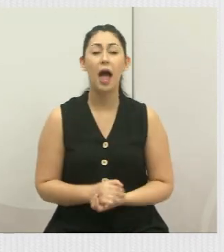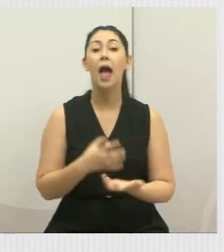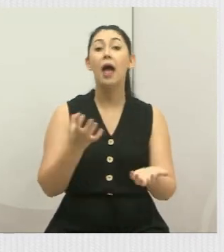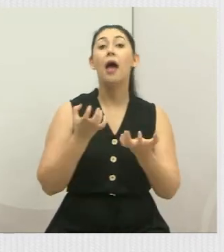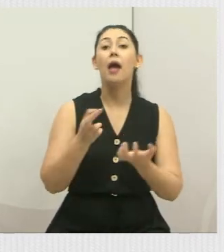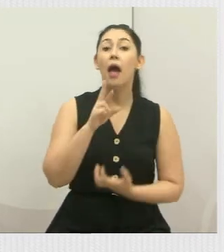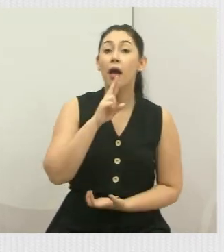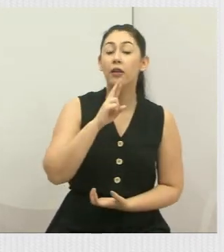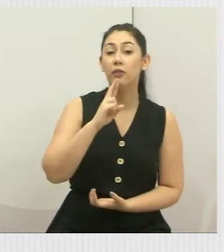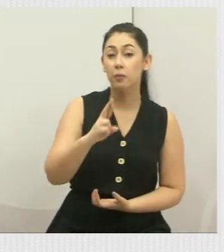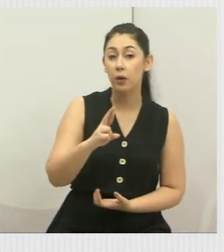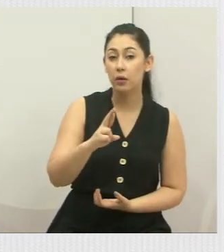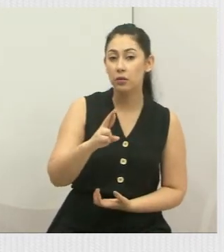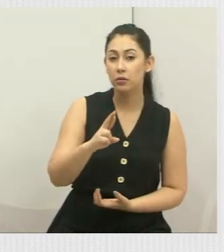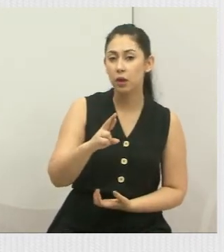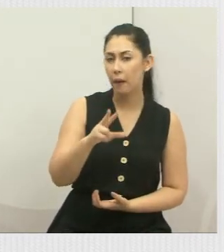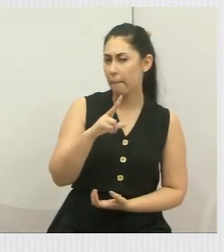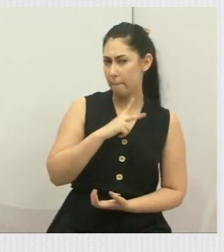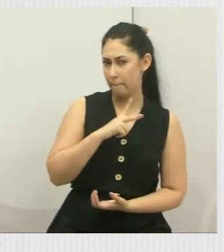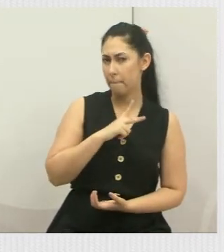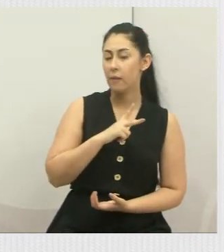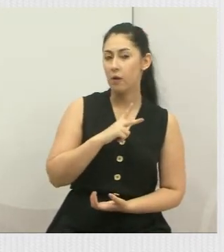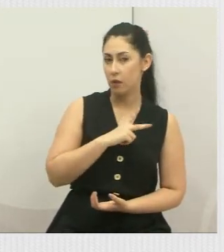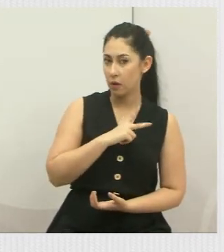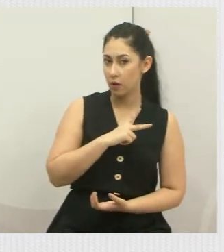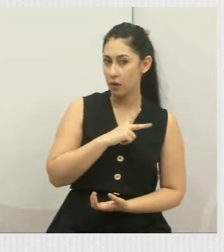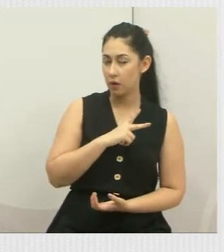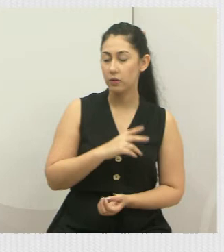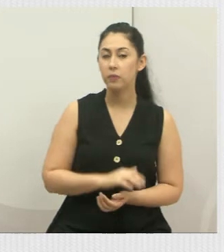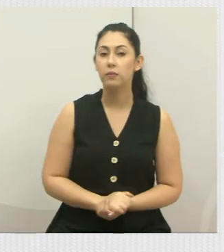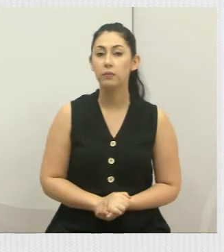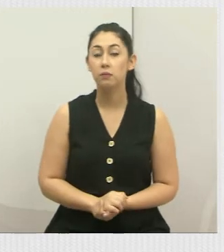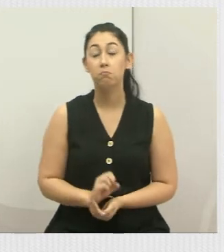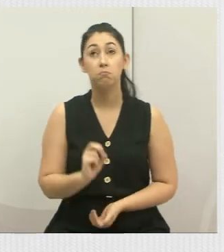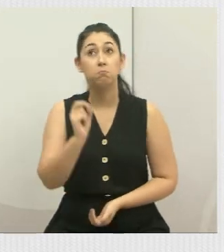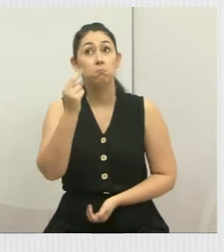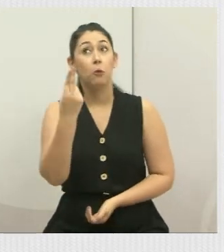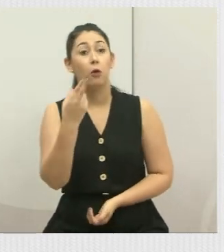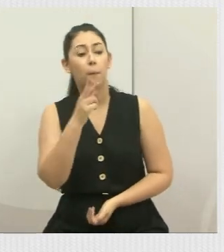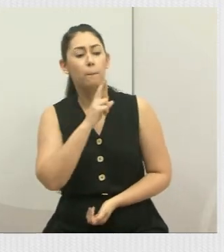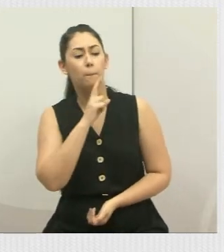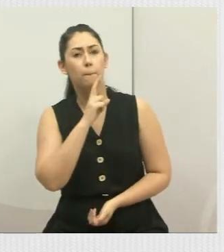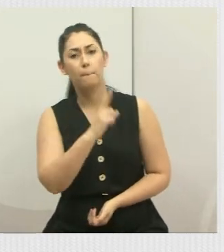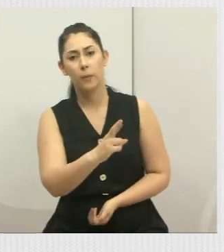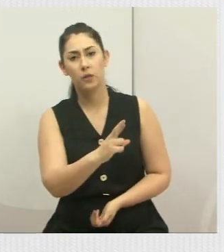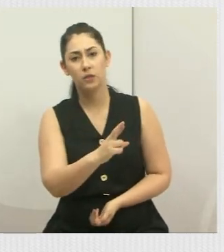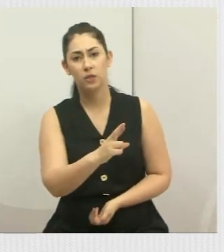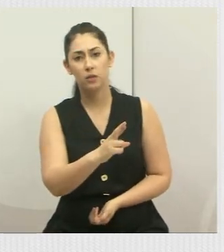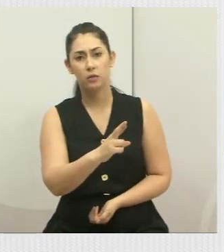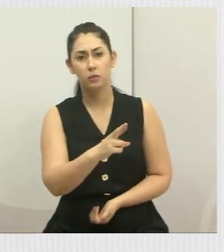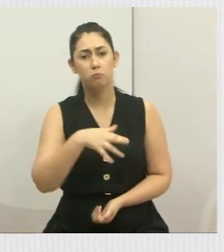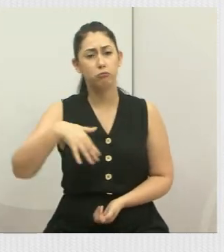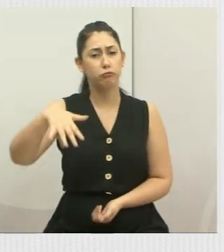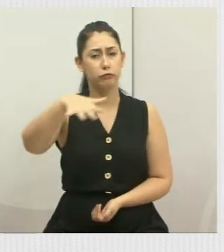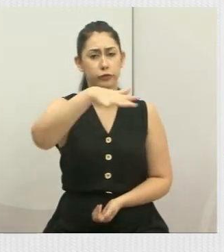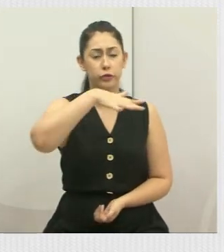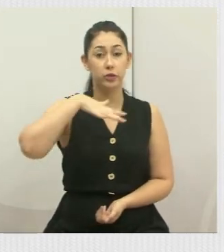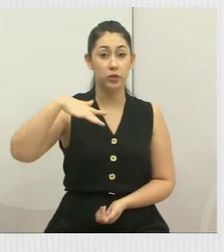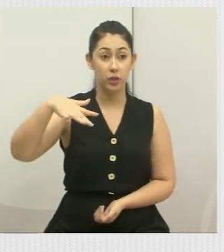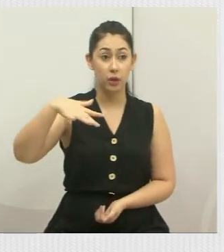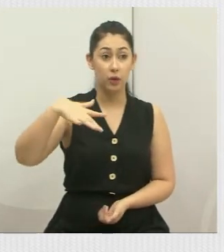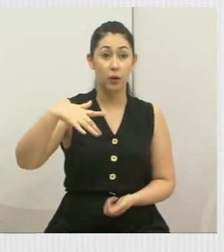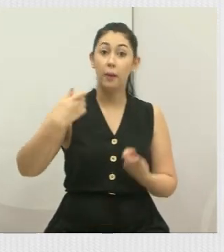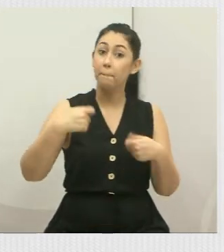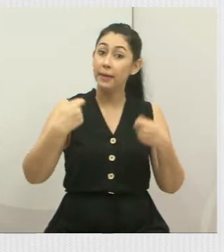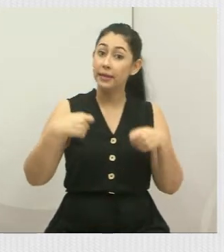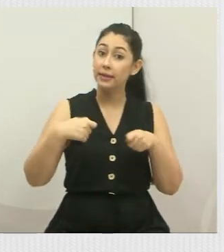resposta individualizada, específica para você, ou uma resposta que nós daremos a todos os participantes, não esqueça